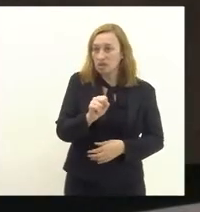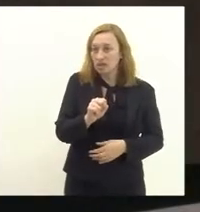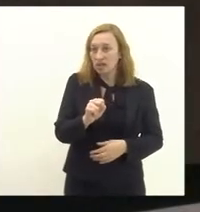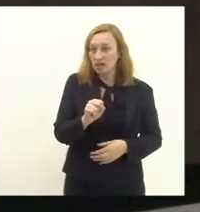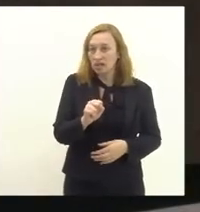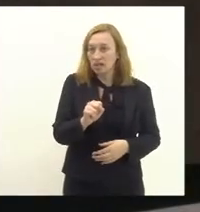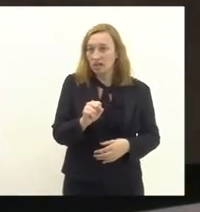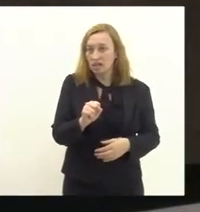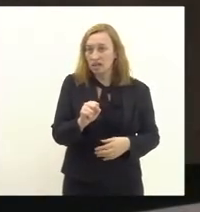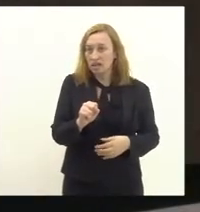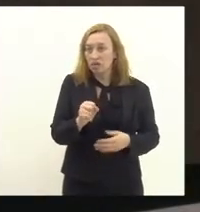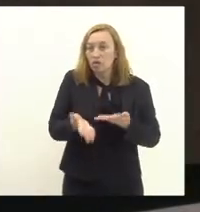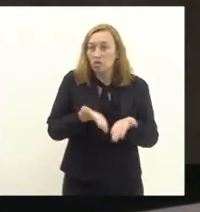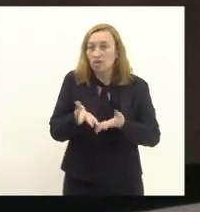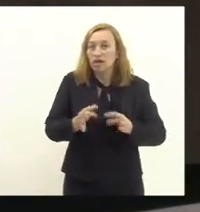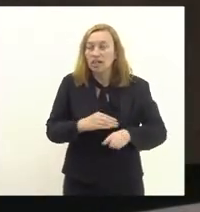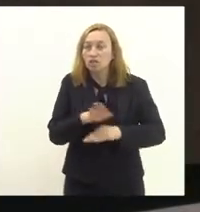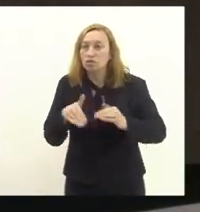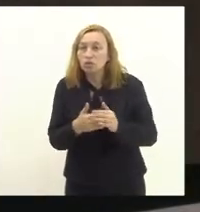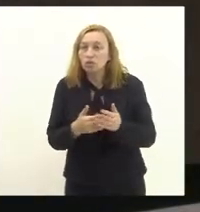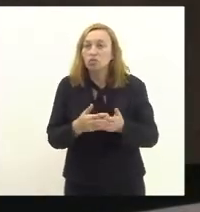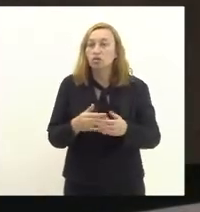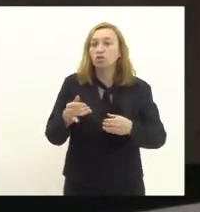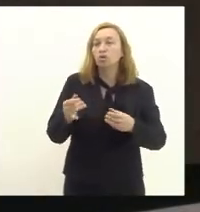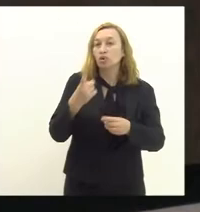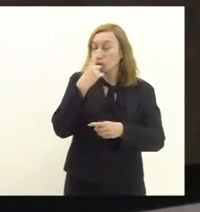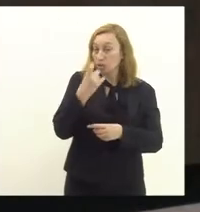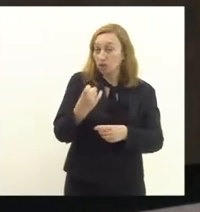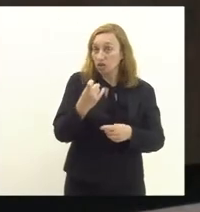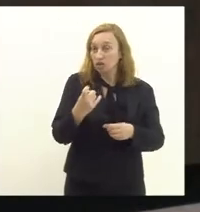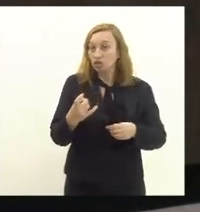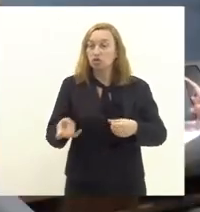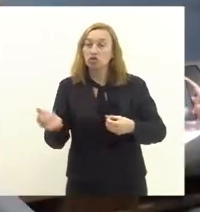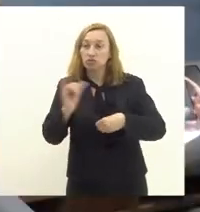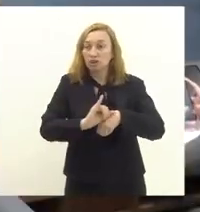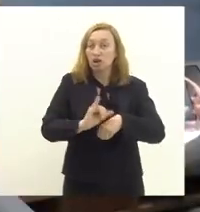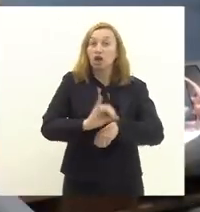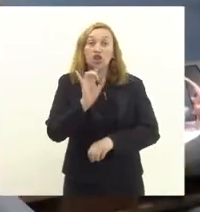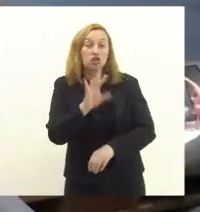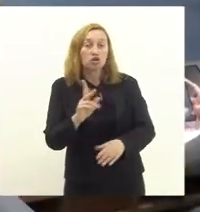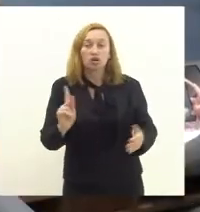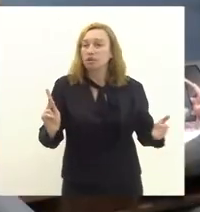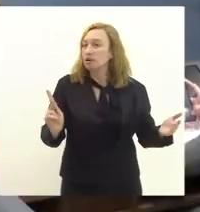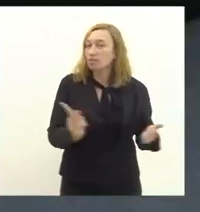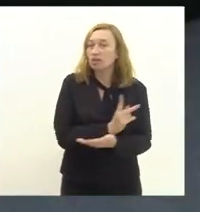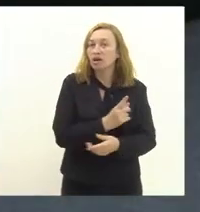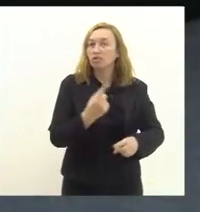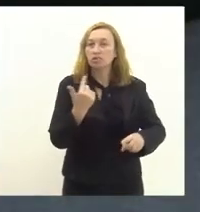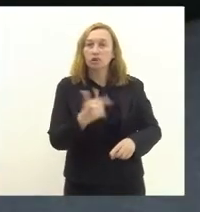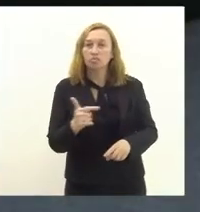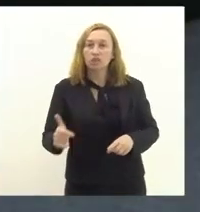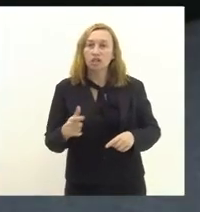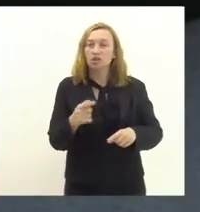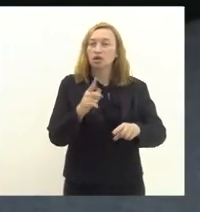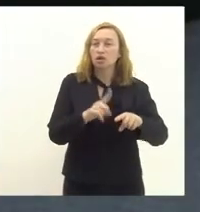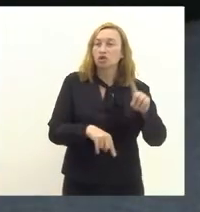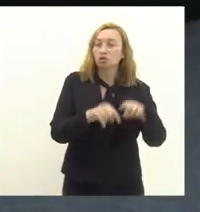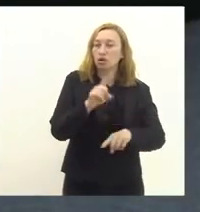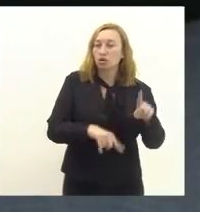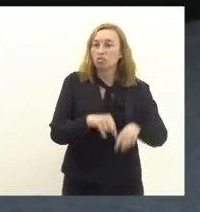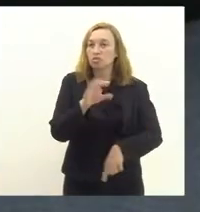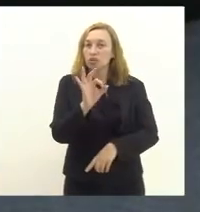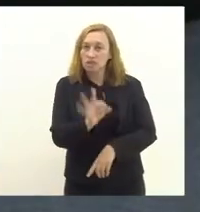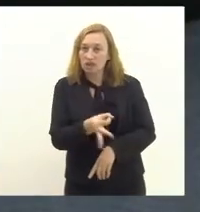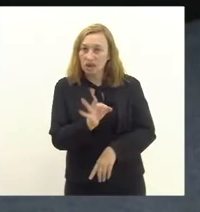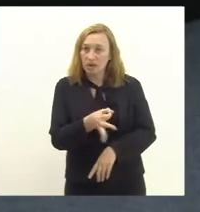os lixos da cidade de Volta Redonda. Pois bem, elas só não dão porque não tem os equipamentos necessários. Então,